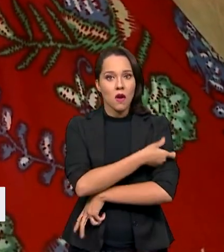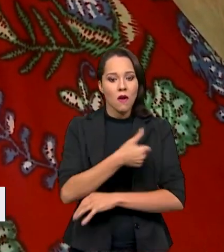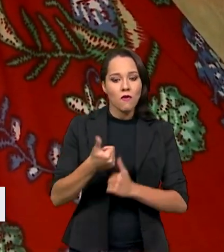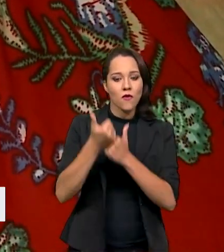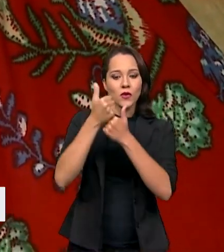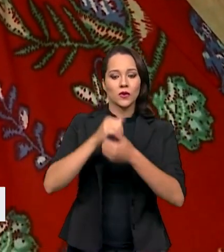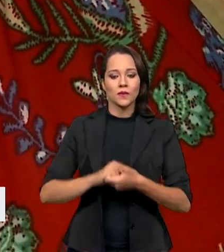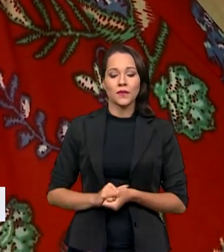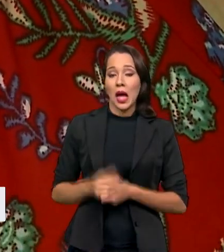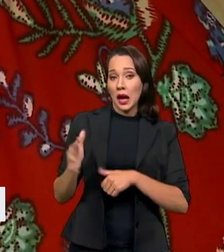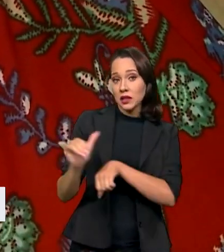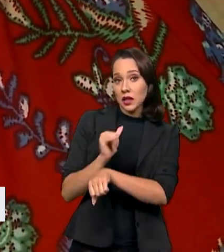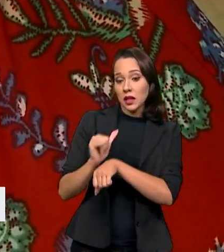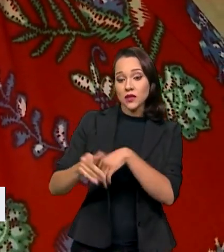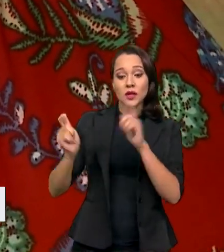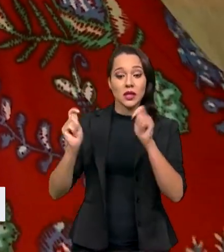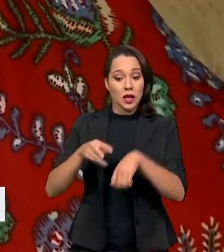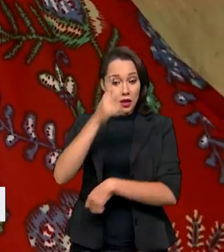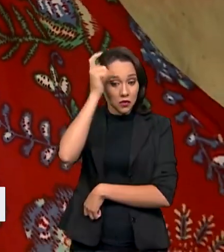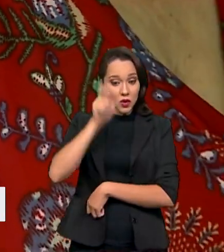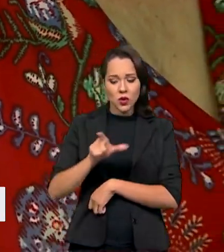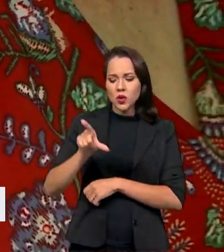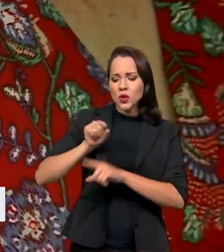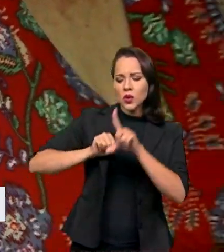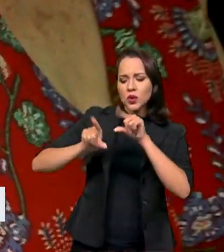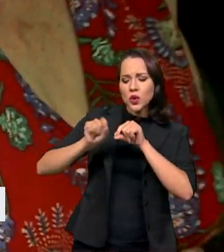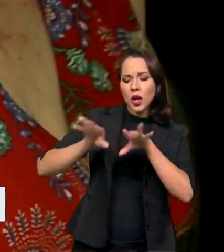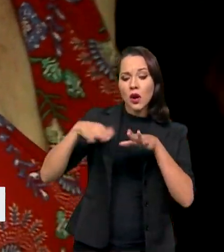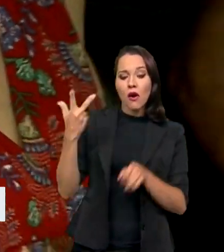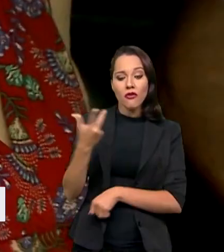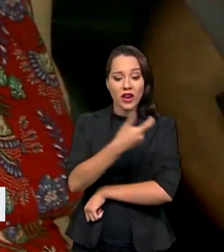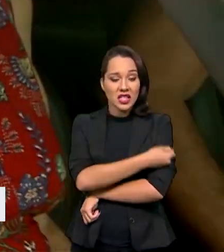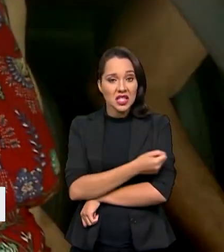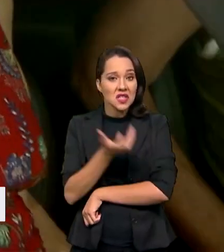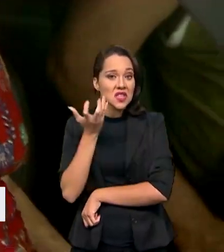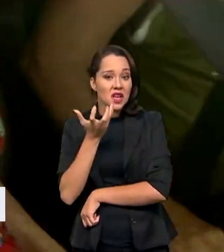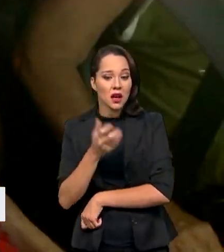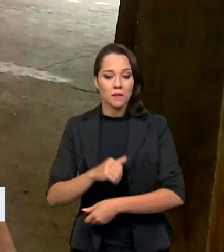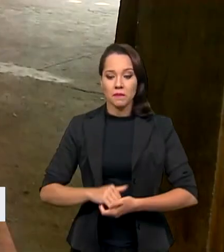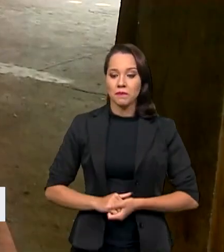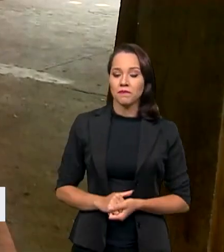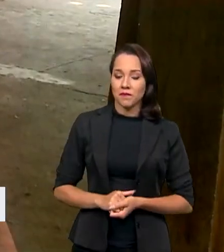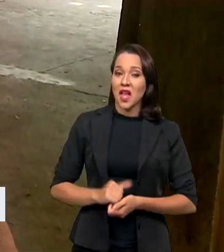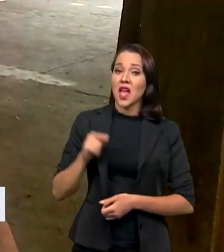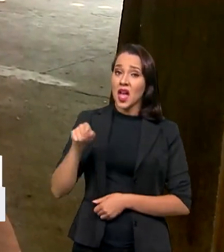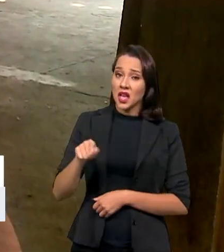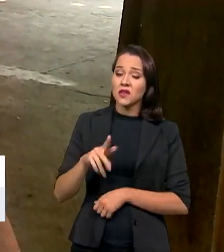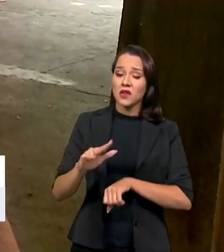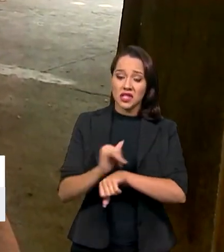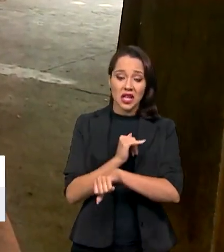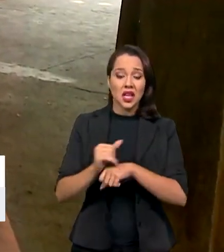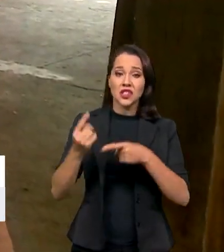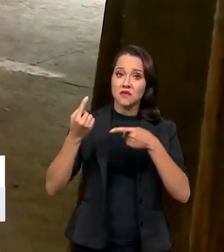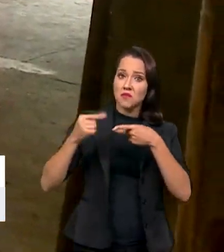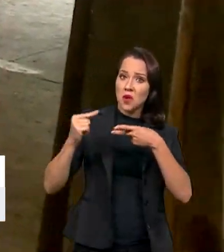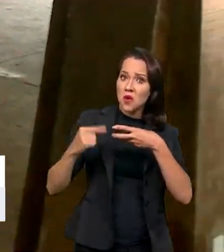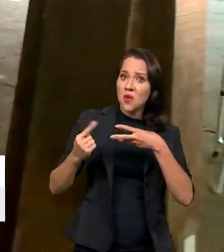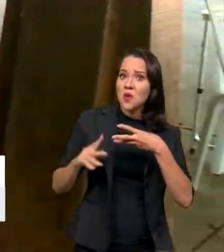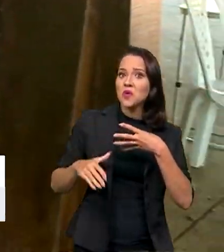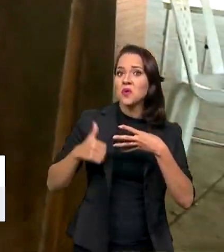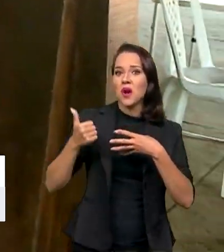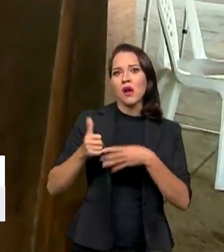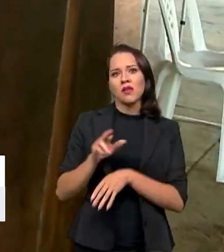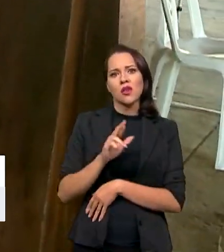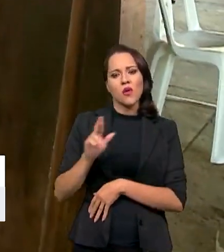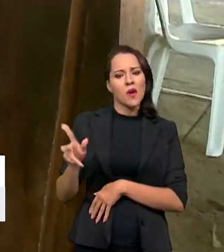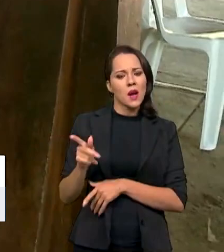das estratégias foi permitir que as pessoas escolhessem a vacina que desejassem tomar. Essa foi uma ação pontual, ou seja, não